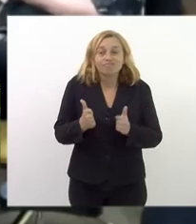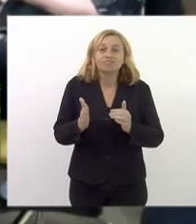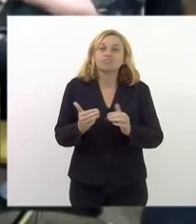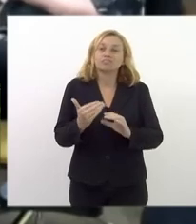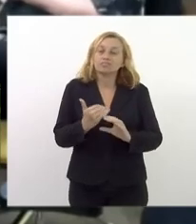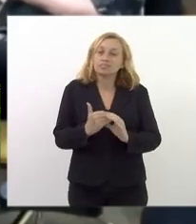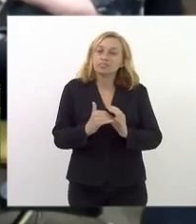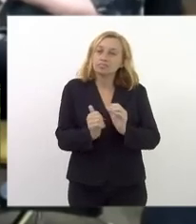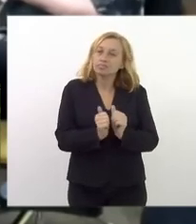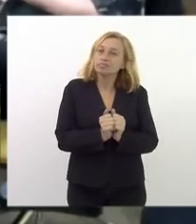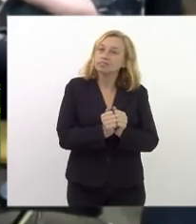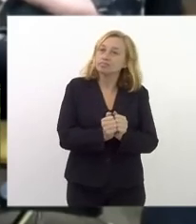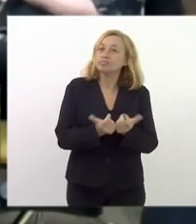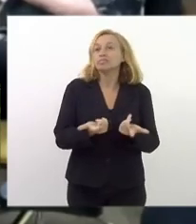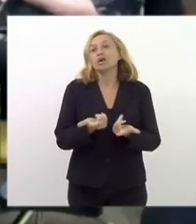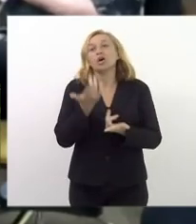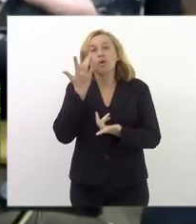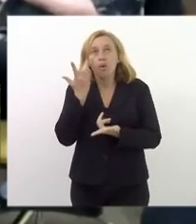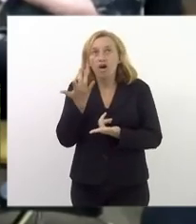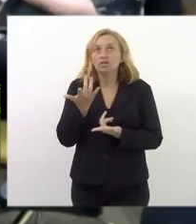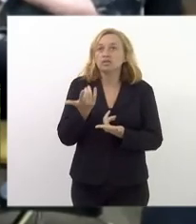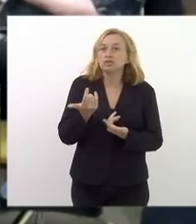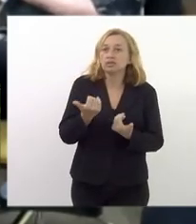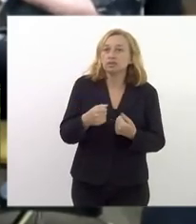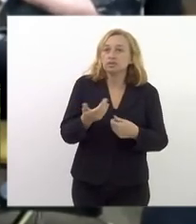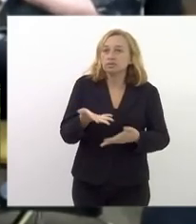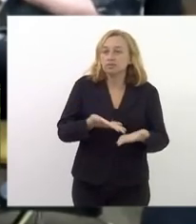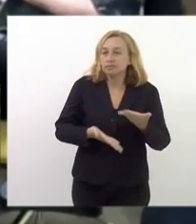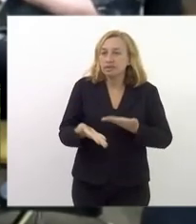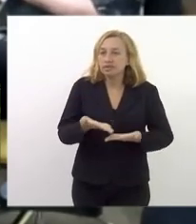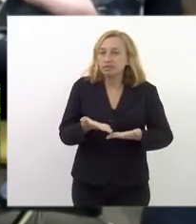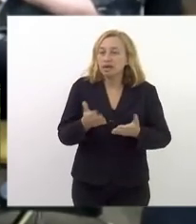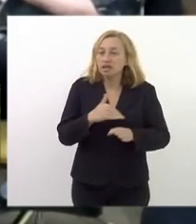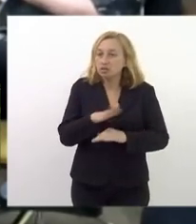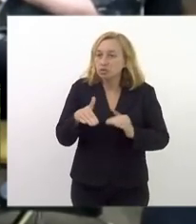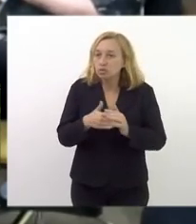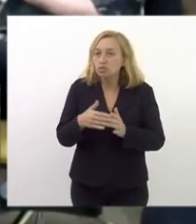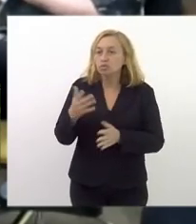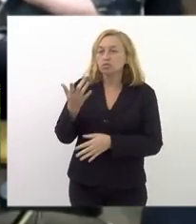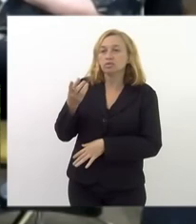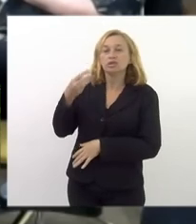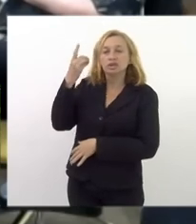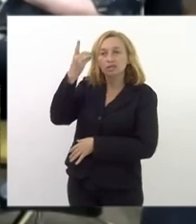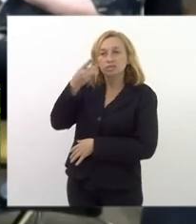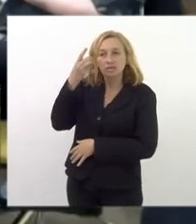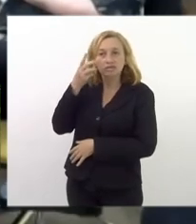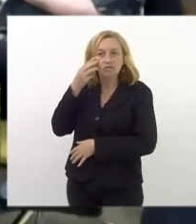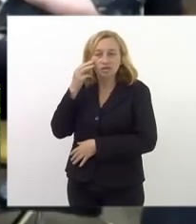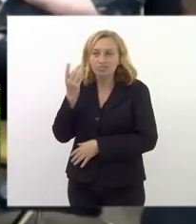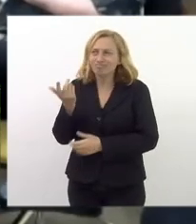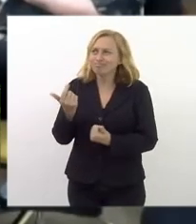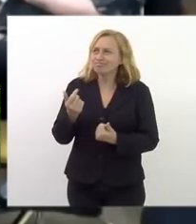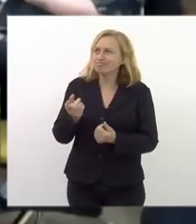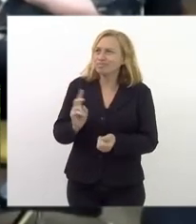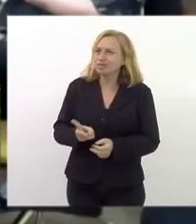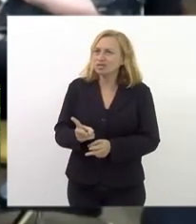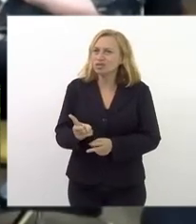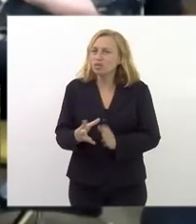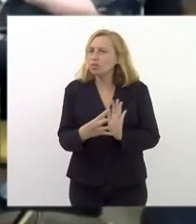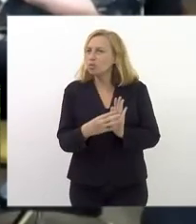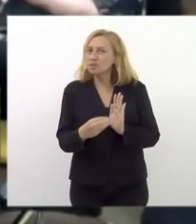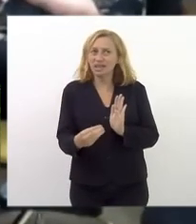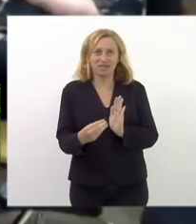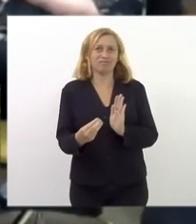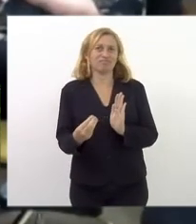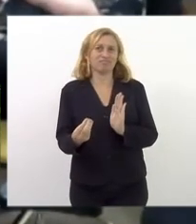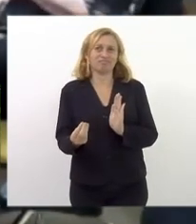com elas. Eu acho que devia participar todo mundo, sabe, Valdec? Eu acho que não dá para a gente permanecer com o modelo